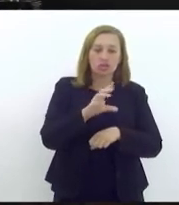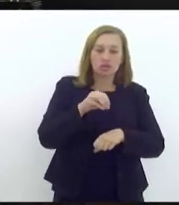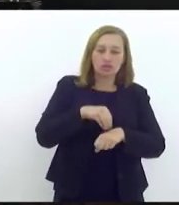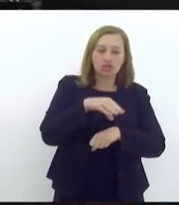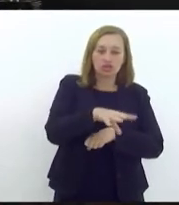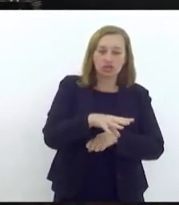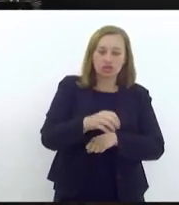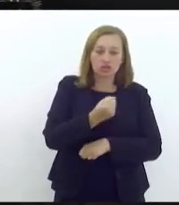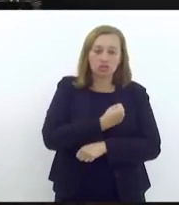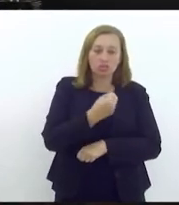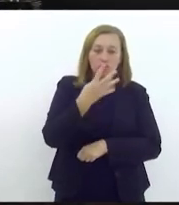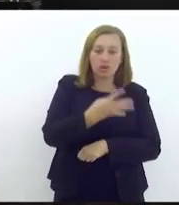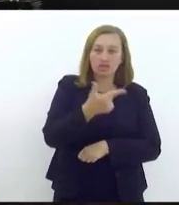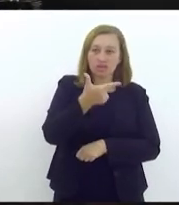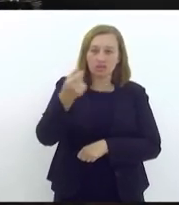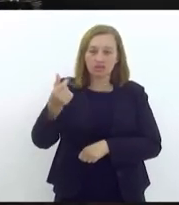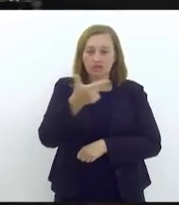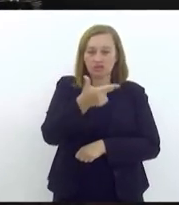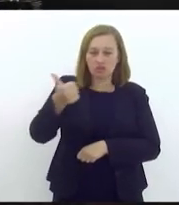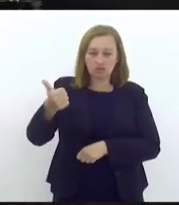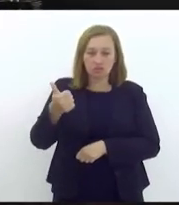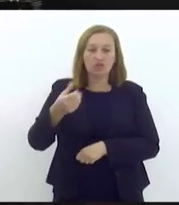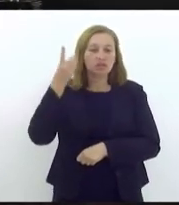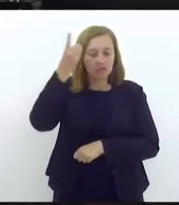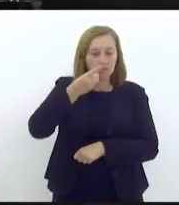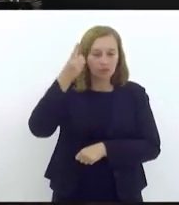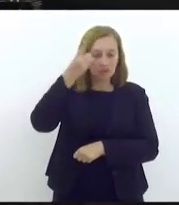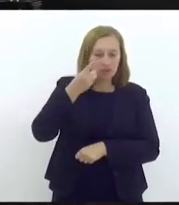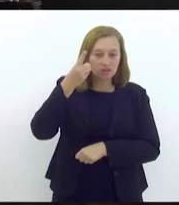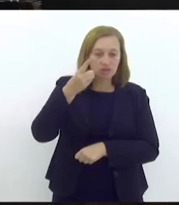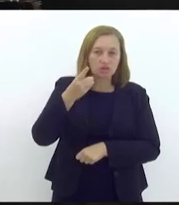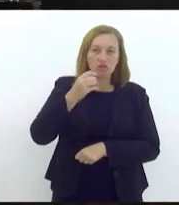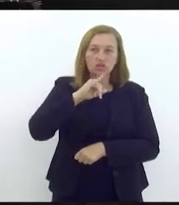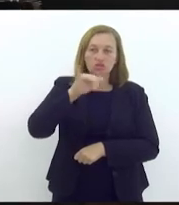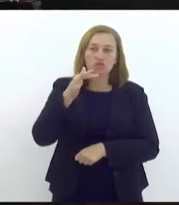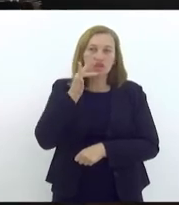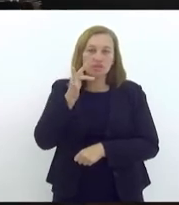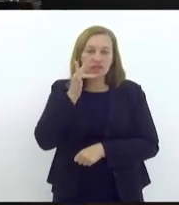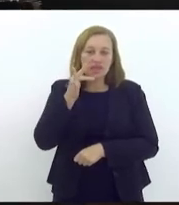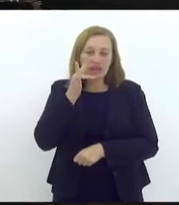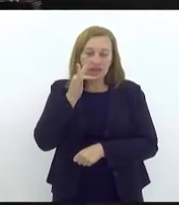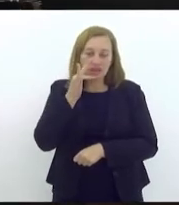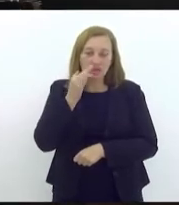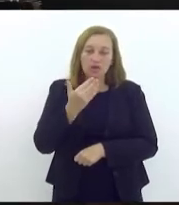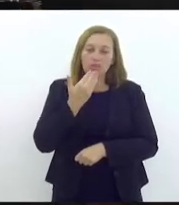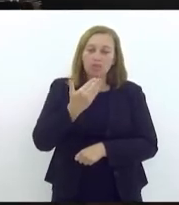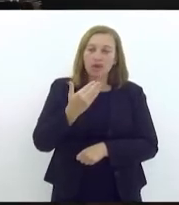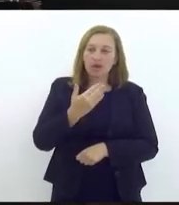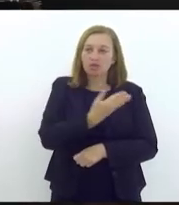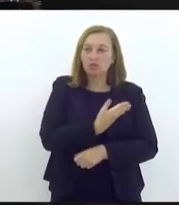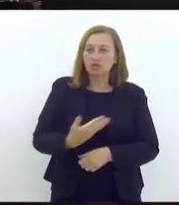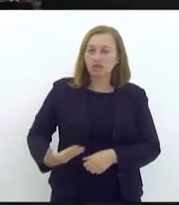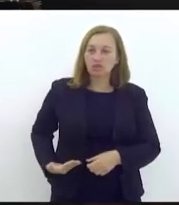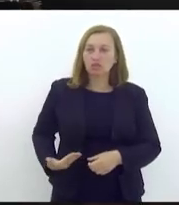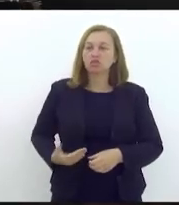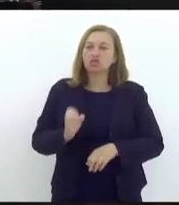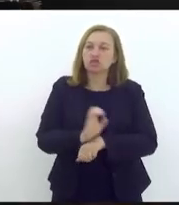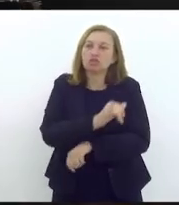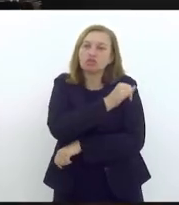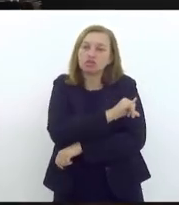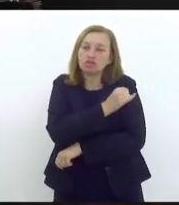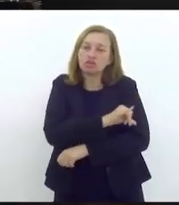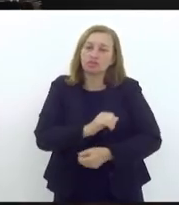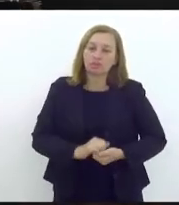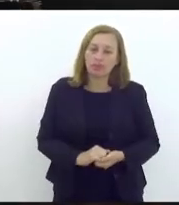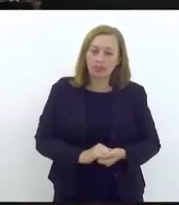Legislativa no número 420 21 de altura deputado Jorge Felipe Neto que solicita Excelentíssimo Senhor governador do